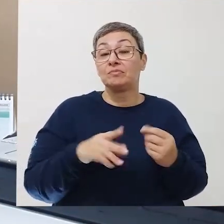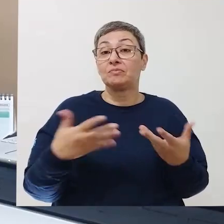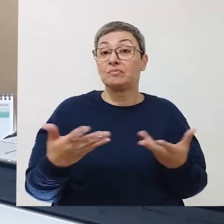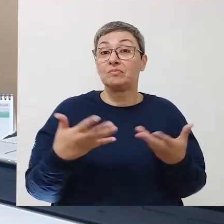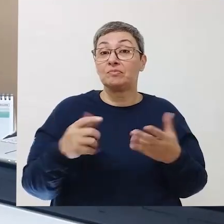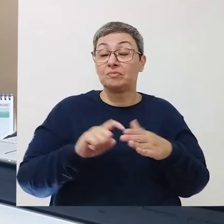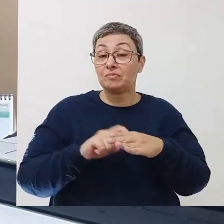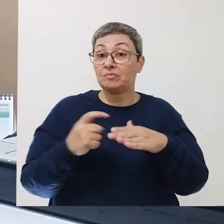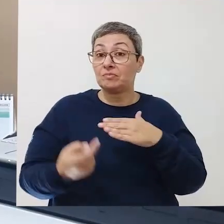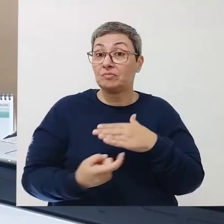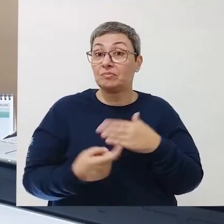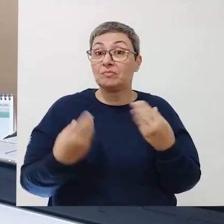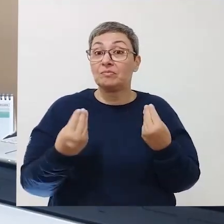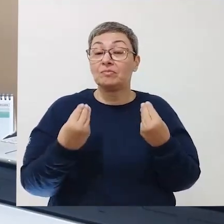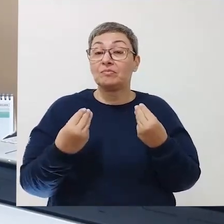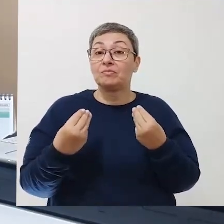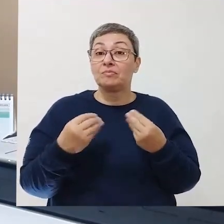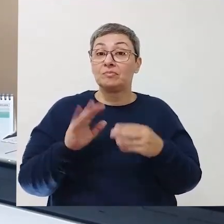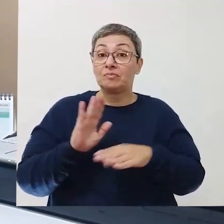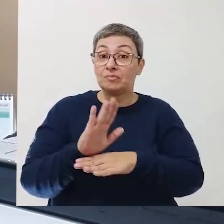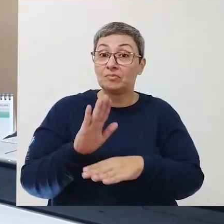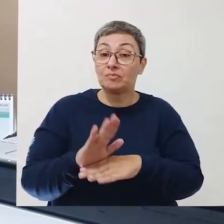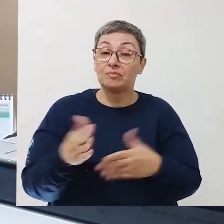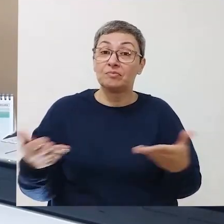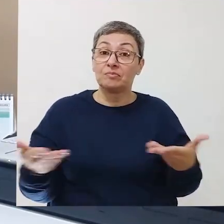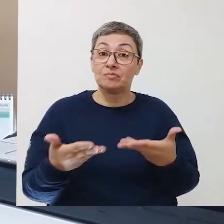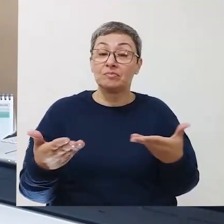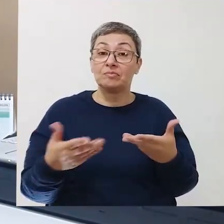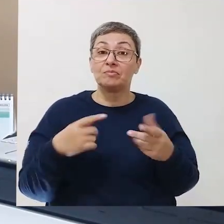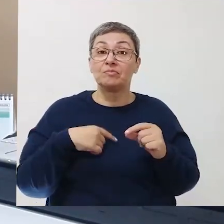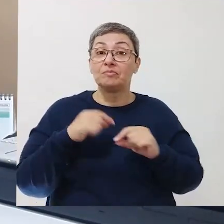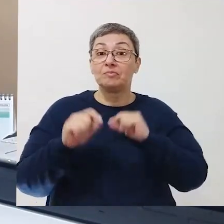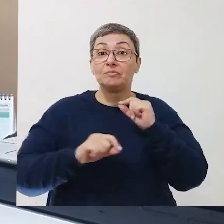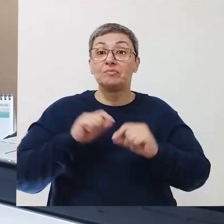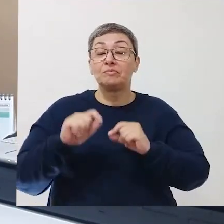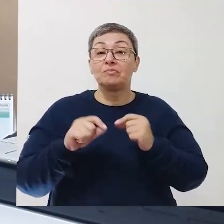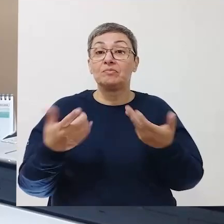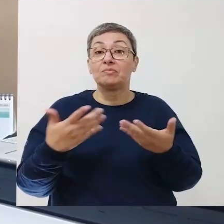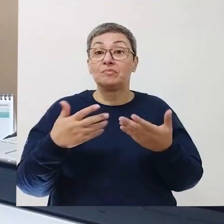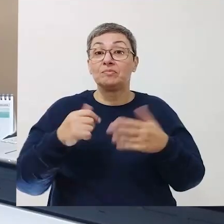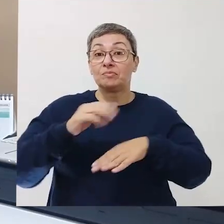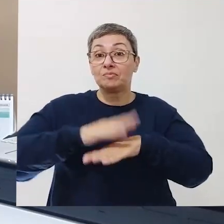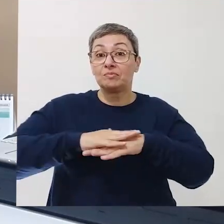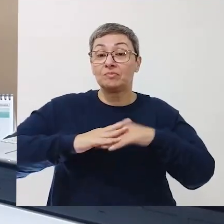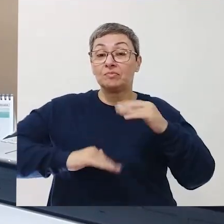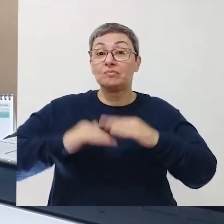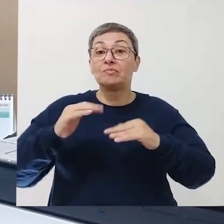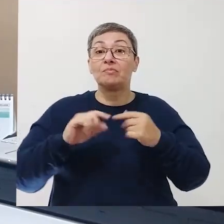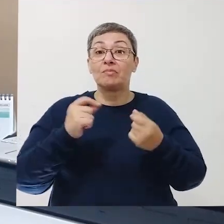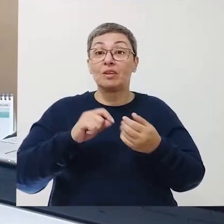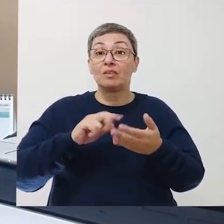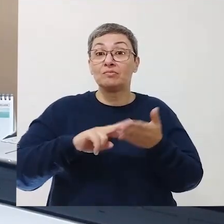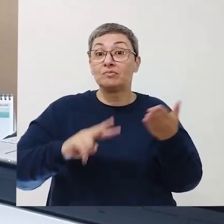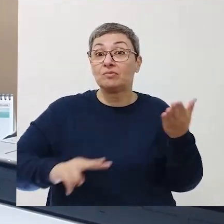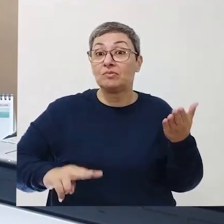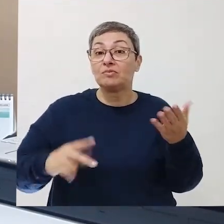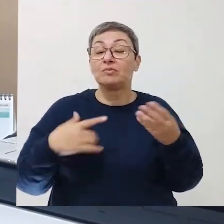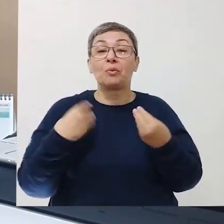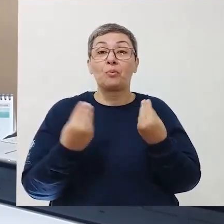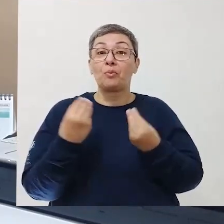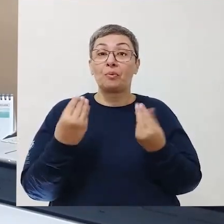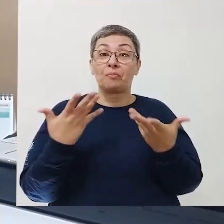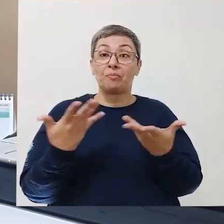outras pessoas Ficamos por aqui See ya See ya Muito bacana, hein Obrigado